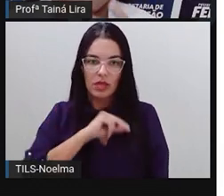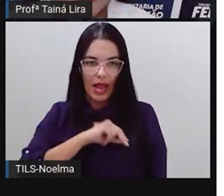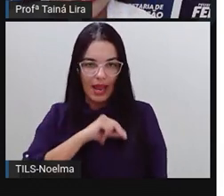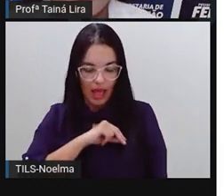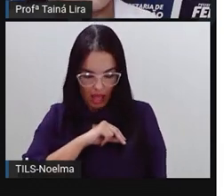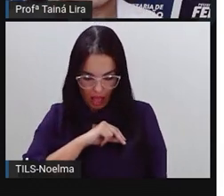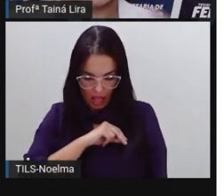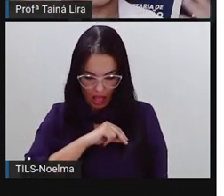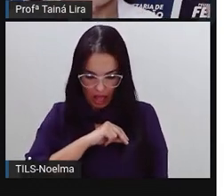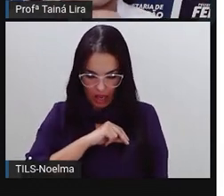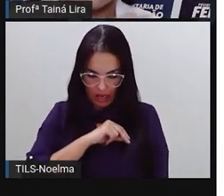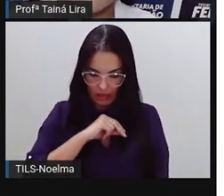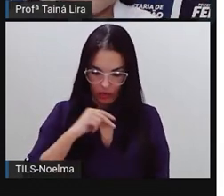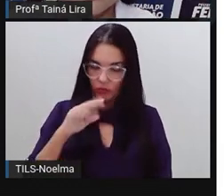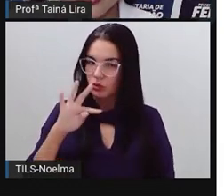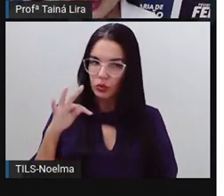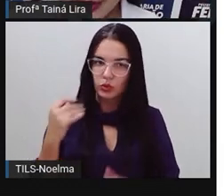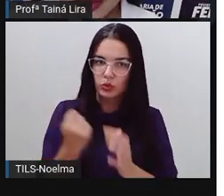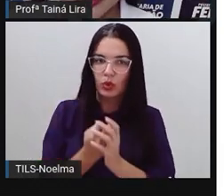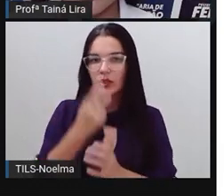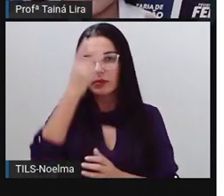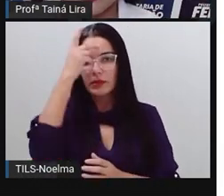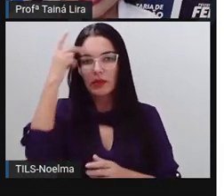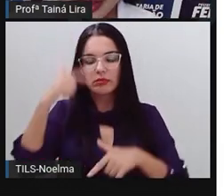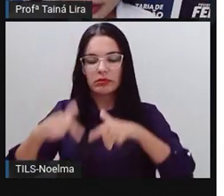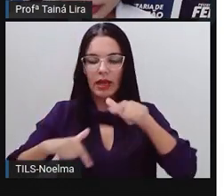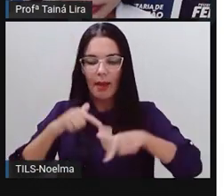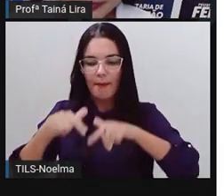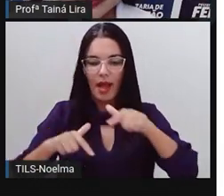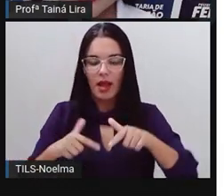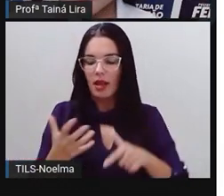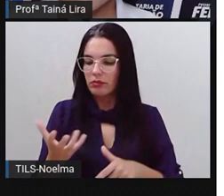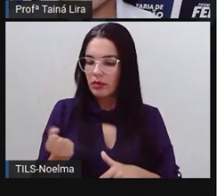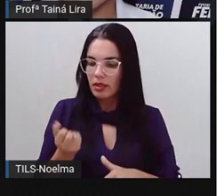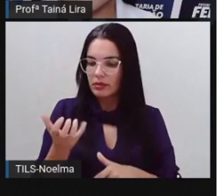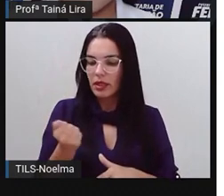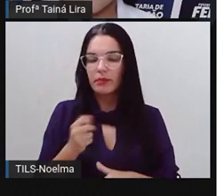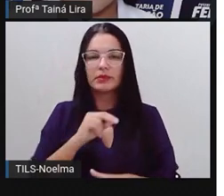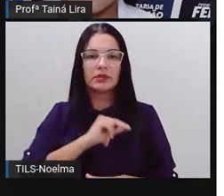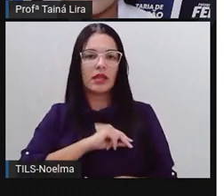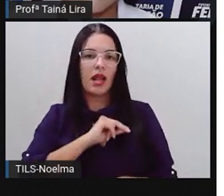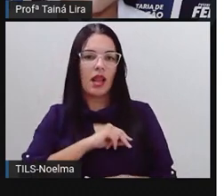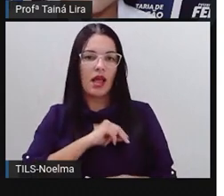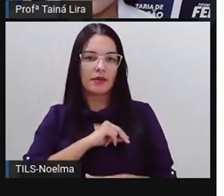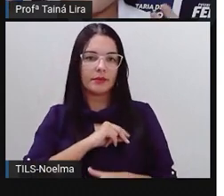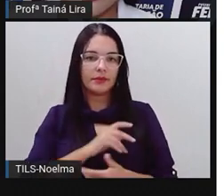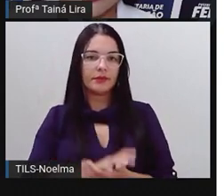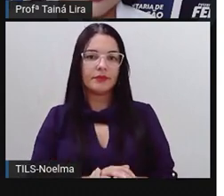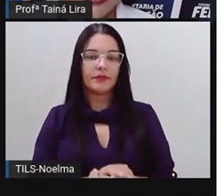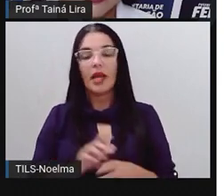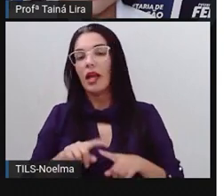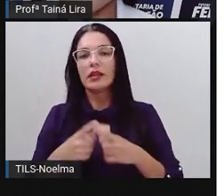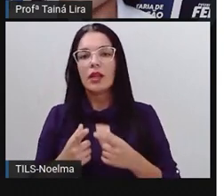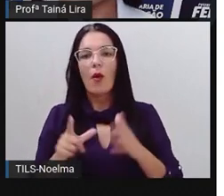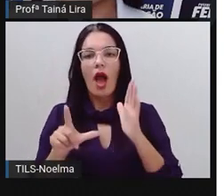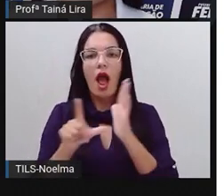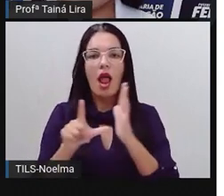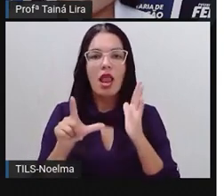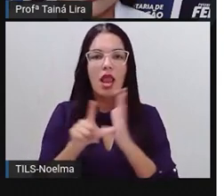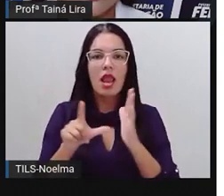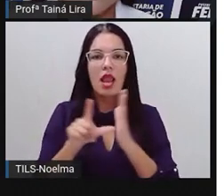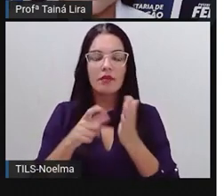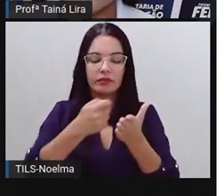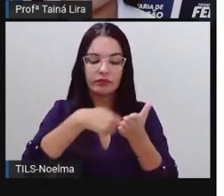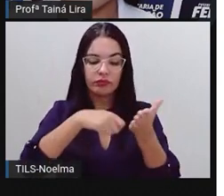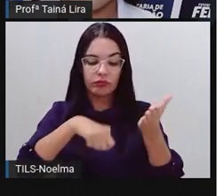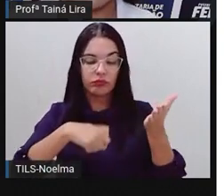né trabalha e recebe ali o seu salário certo é essa lei foi assinada por que